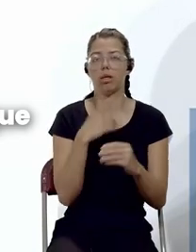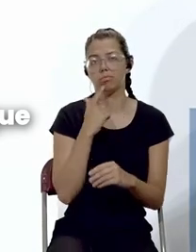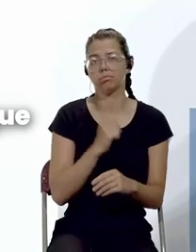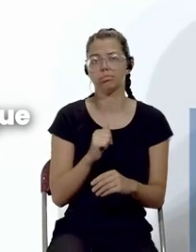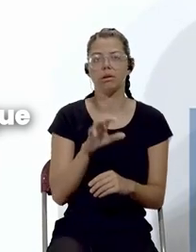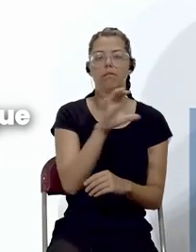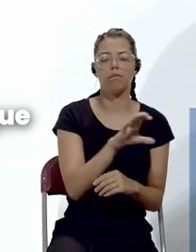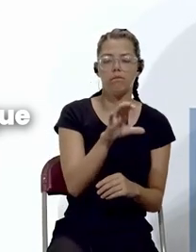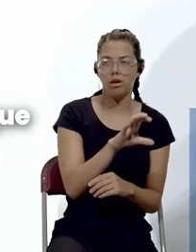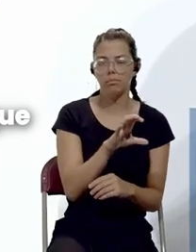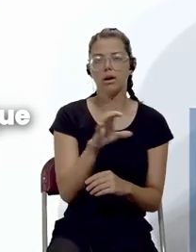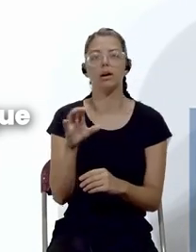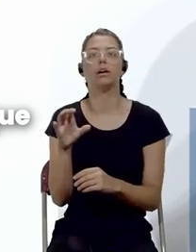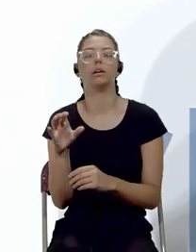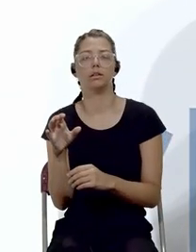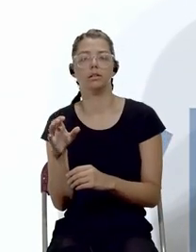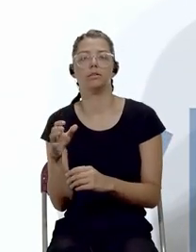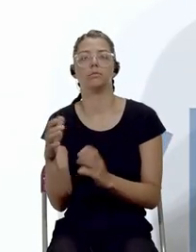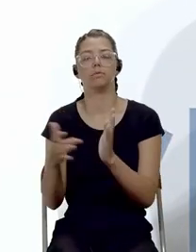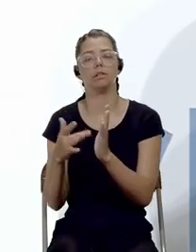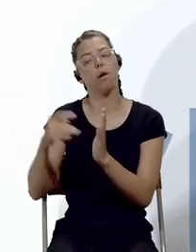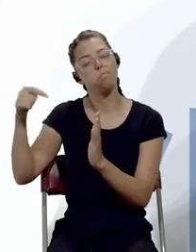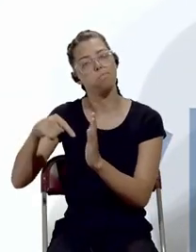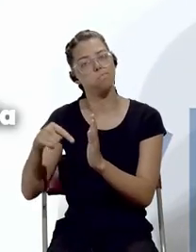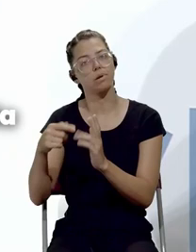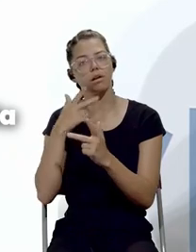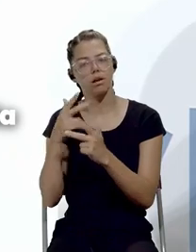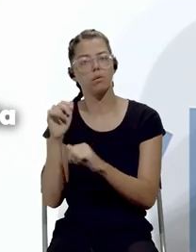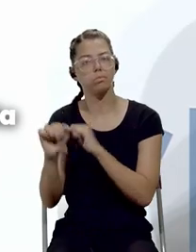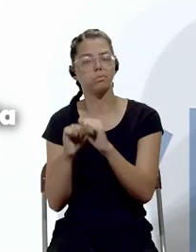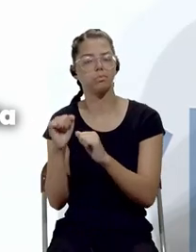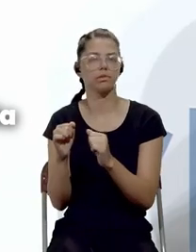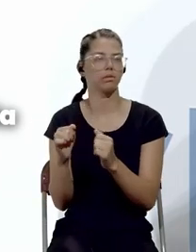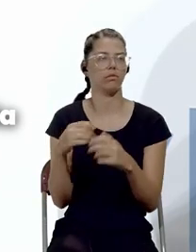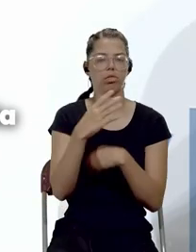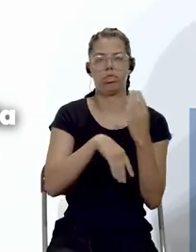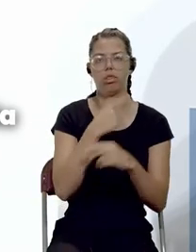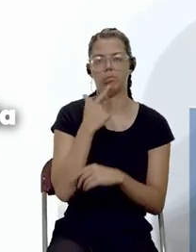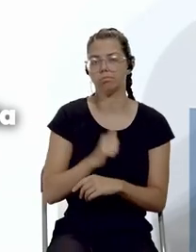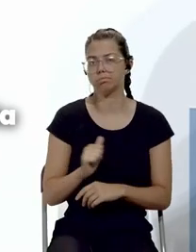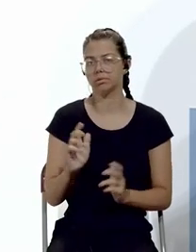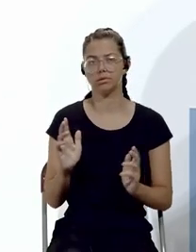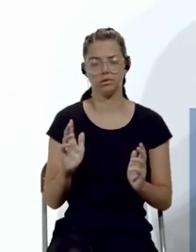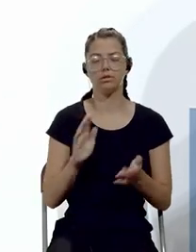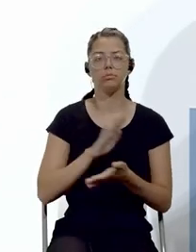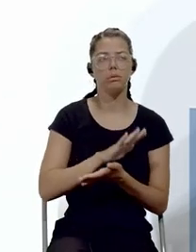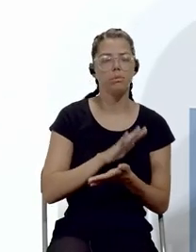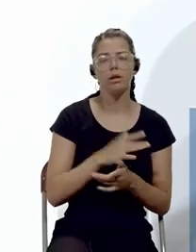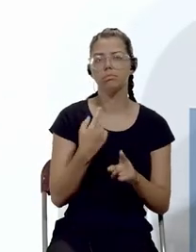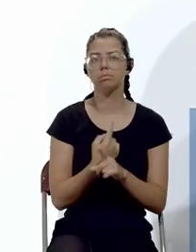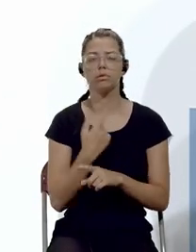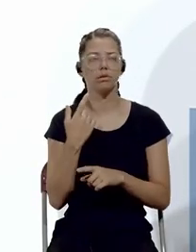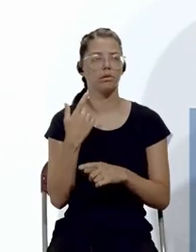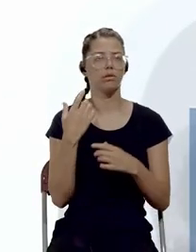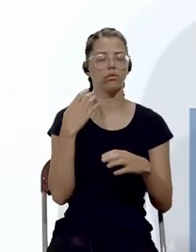mensagem, não é? Ou seja, a crítica e a divulgação de livros sofrem exatamente dos mesmos males que o resto da imprensa e dos meios de comunicação social,